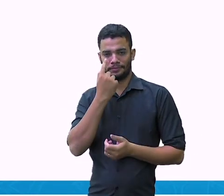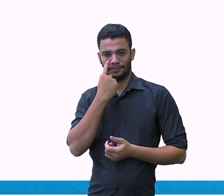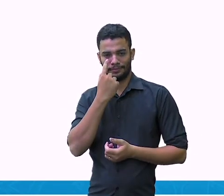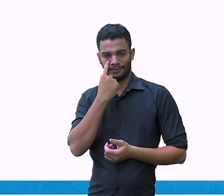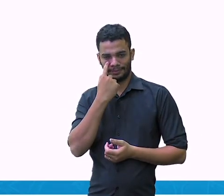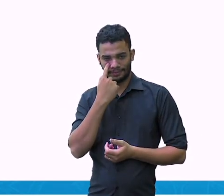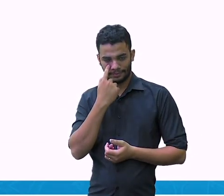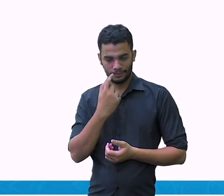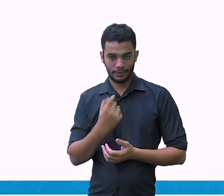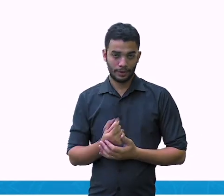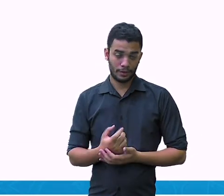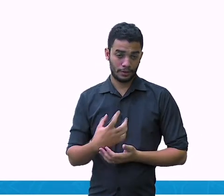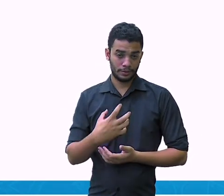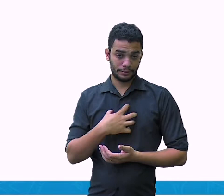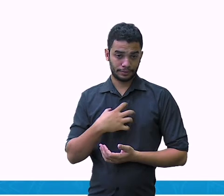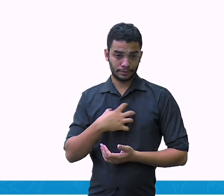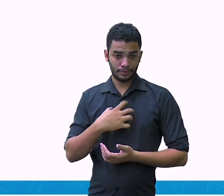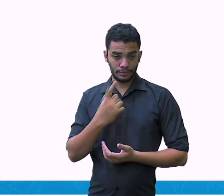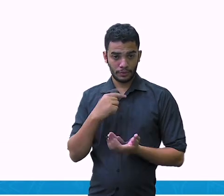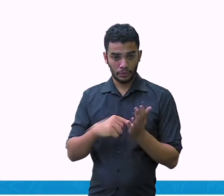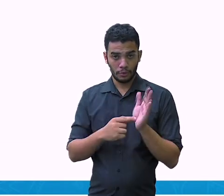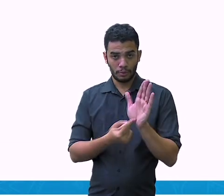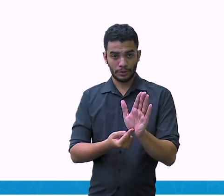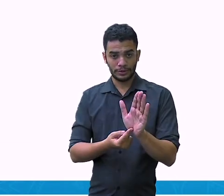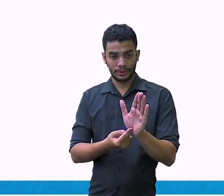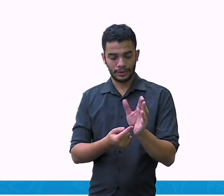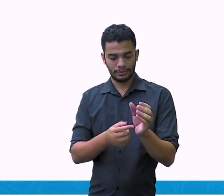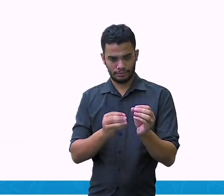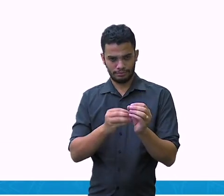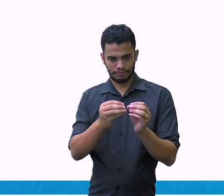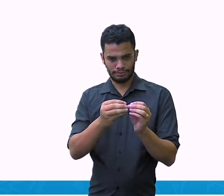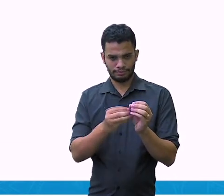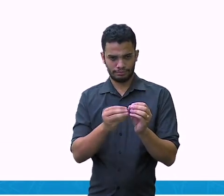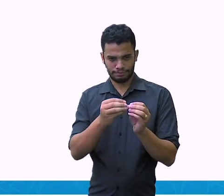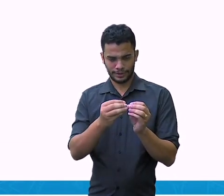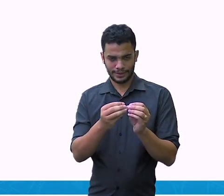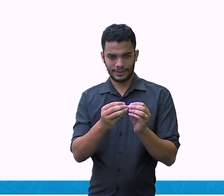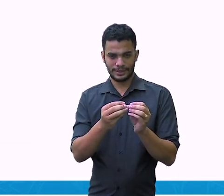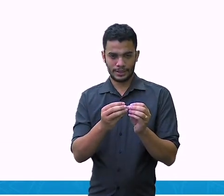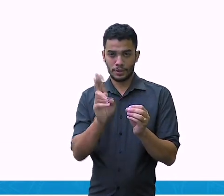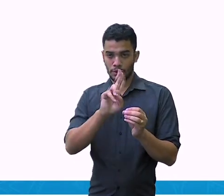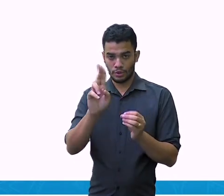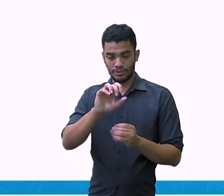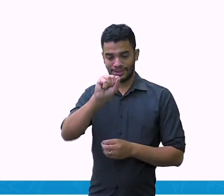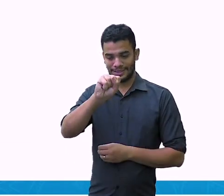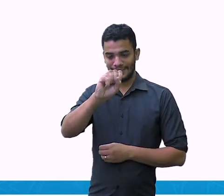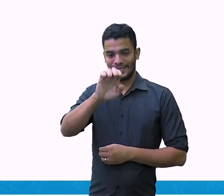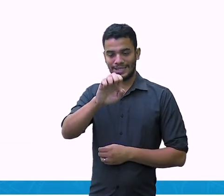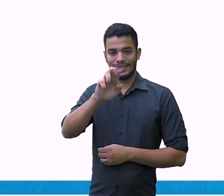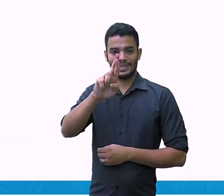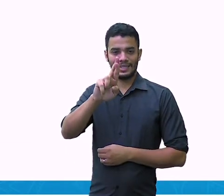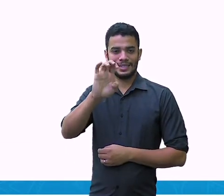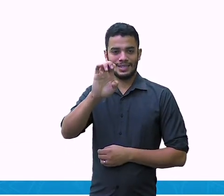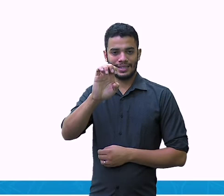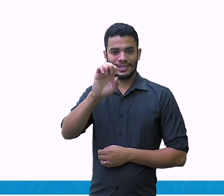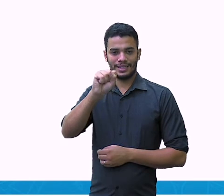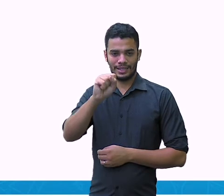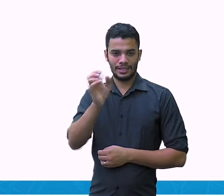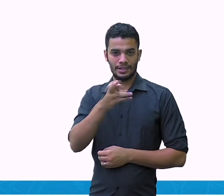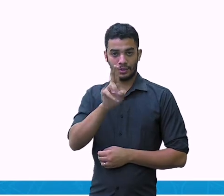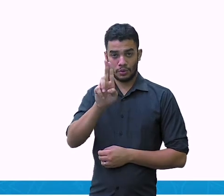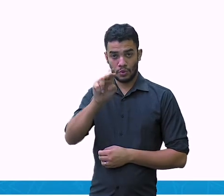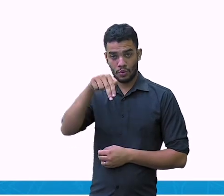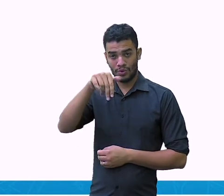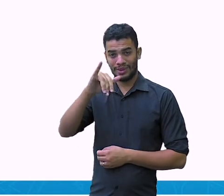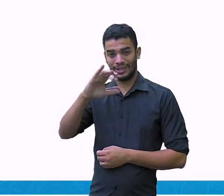unicelulares, tá? Temos alguns aqui que você nem precisa ficar preocupado do nome. Eu quero que